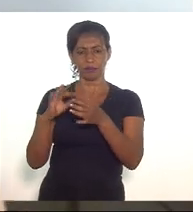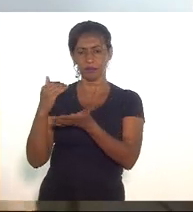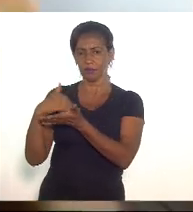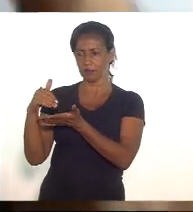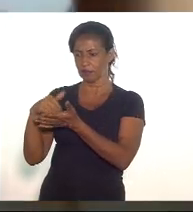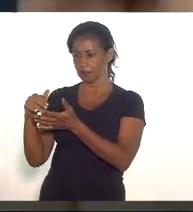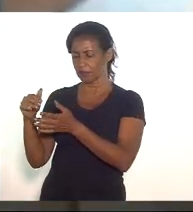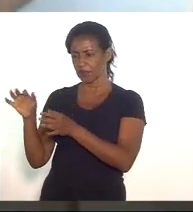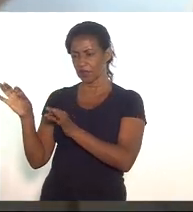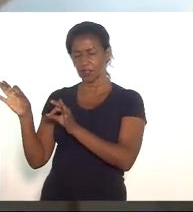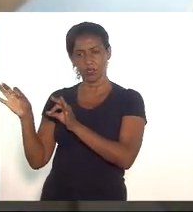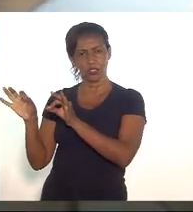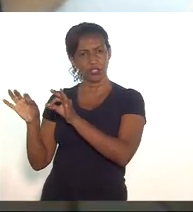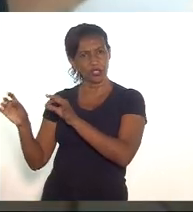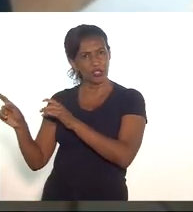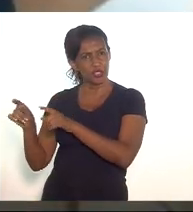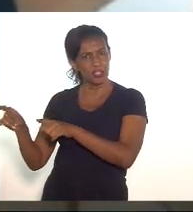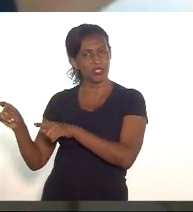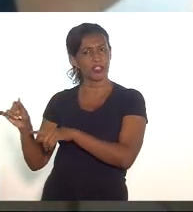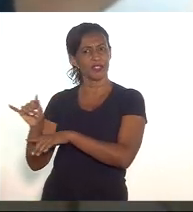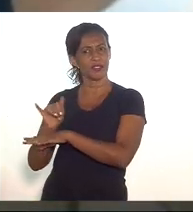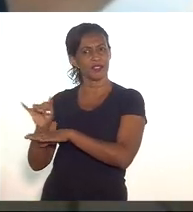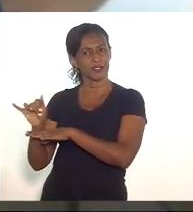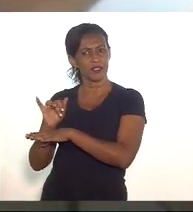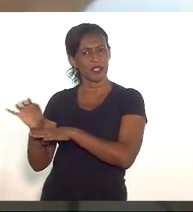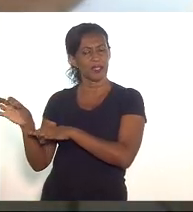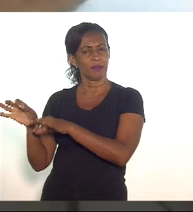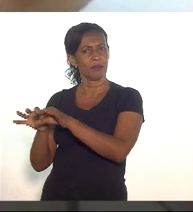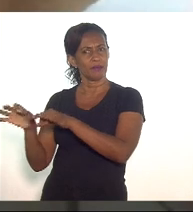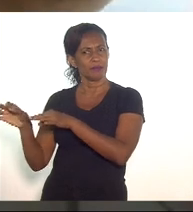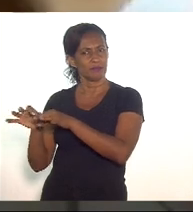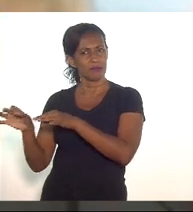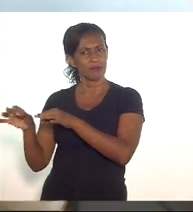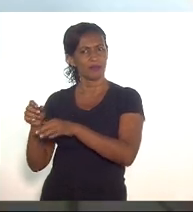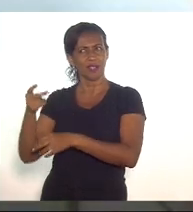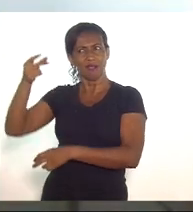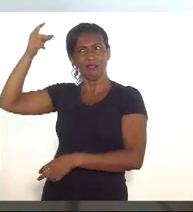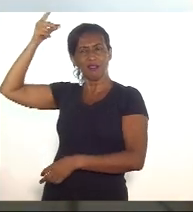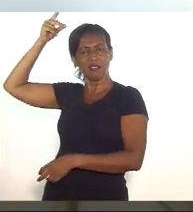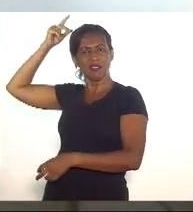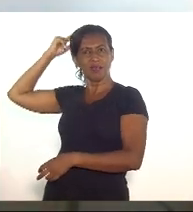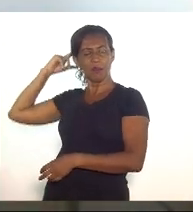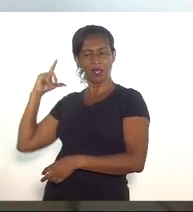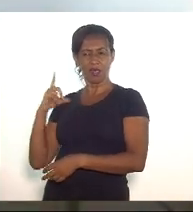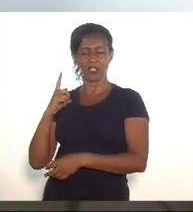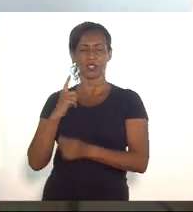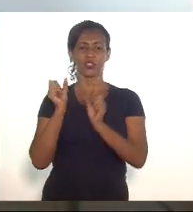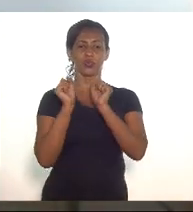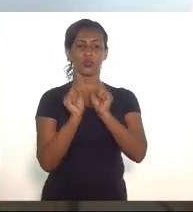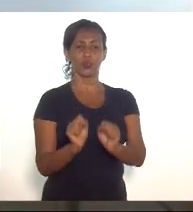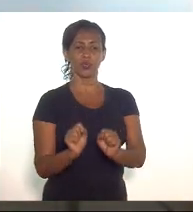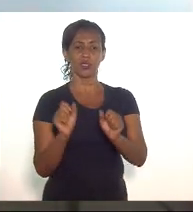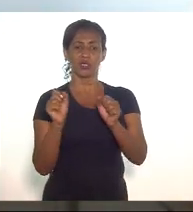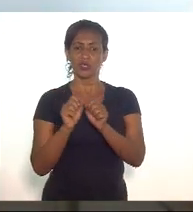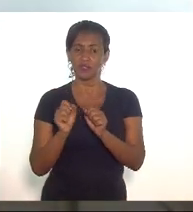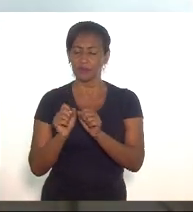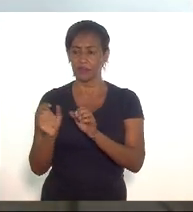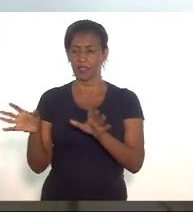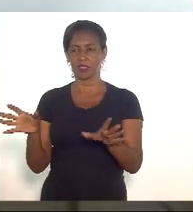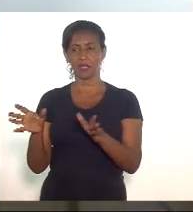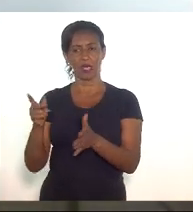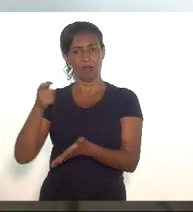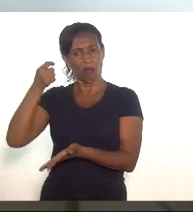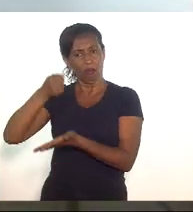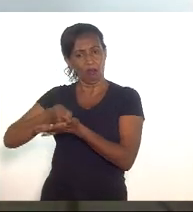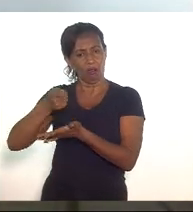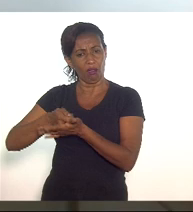Planejamento já houve tempo, muito tempo atrás, que ela tinha um poder de fazer o planejamento ser